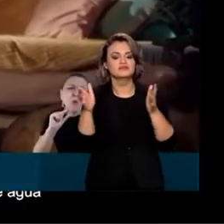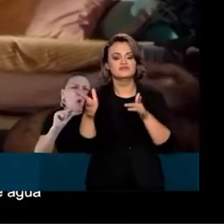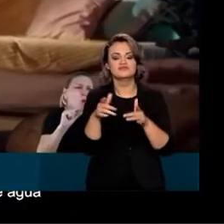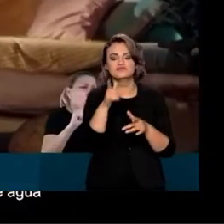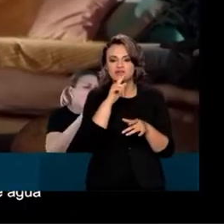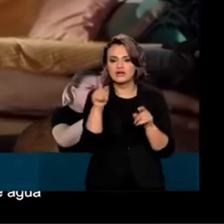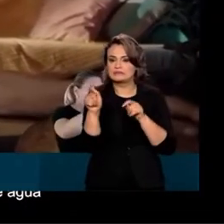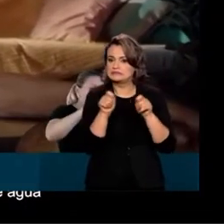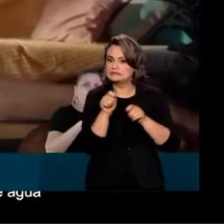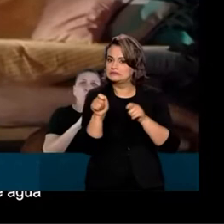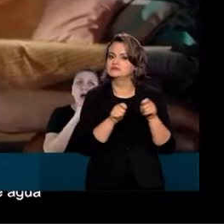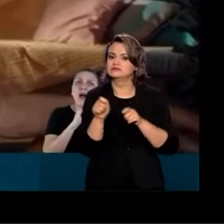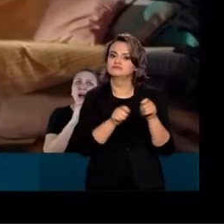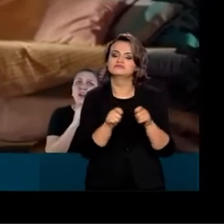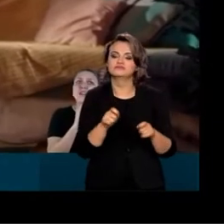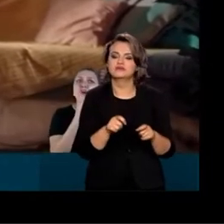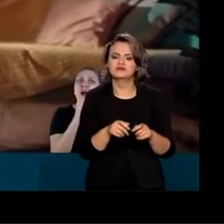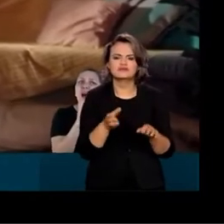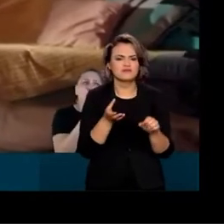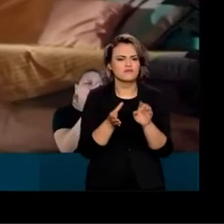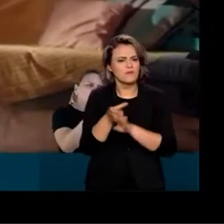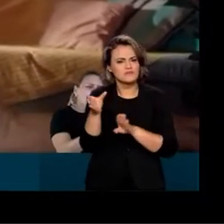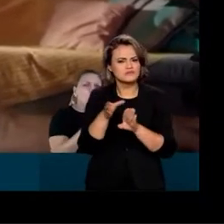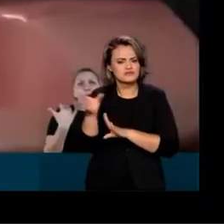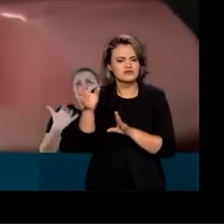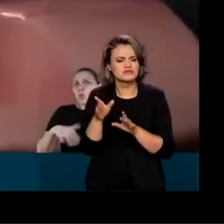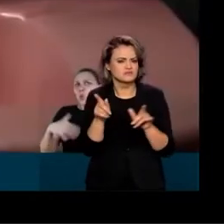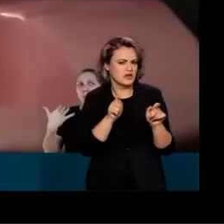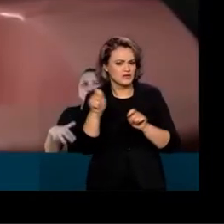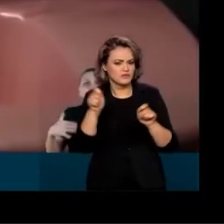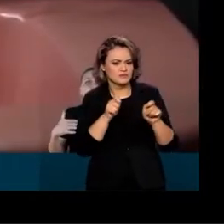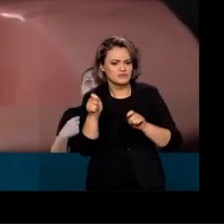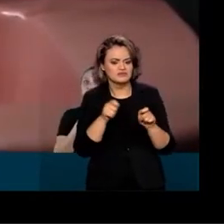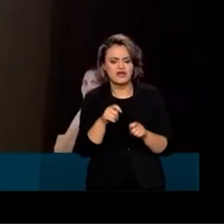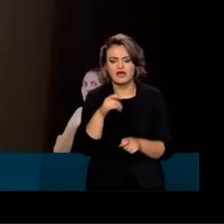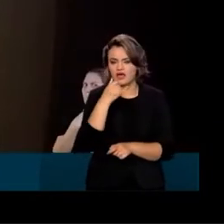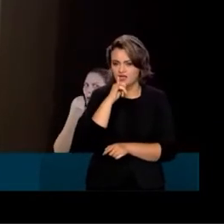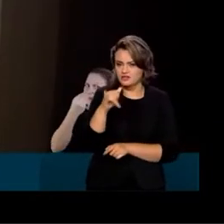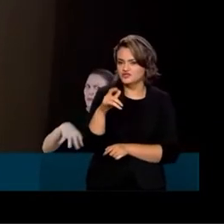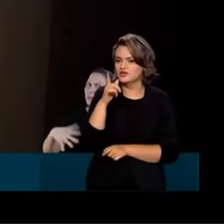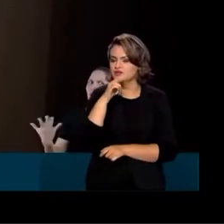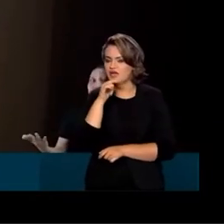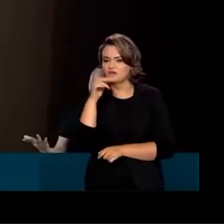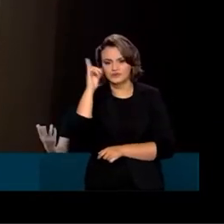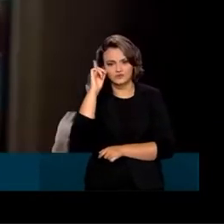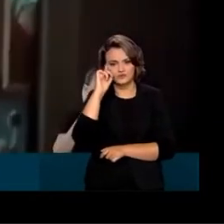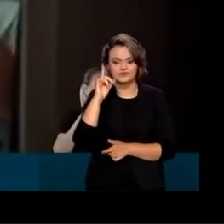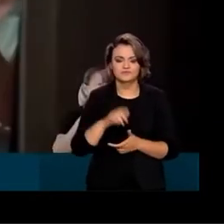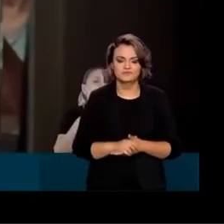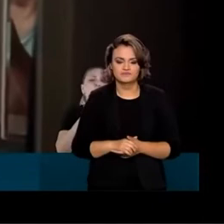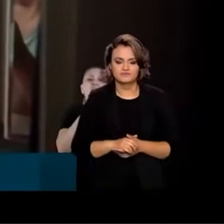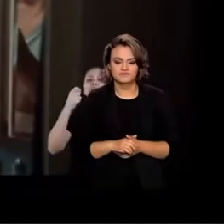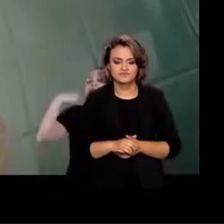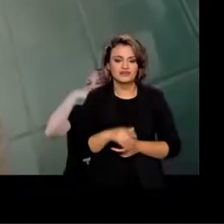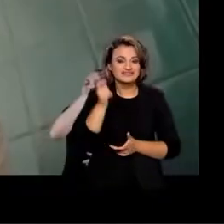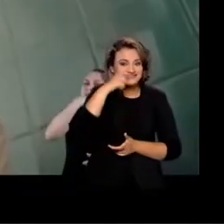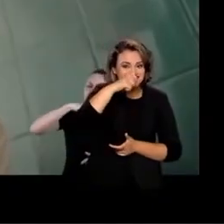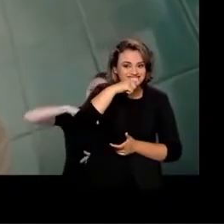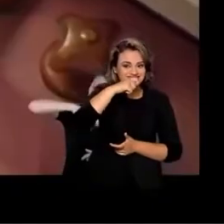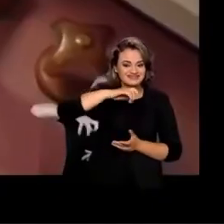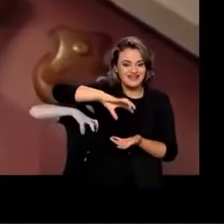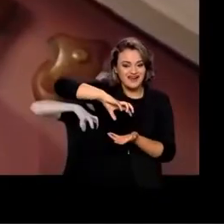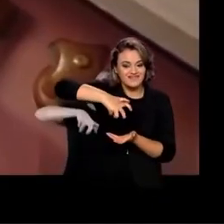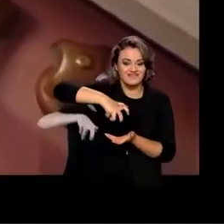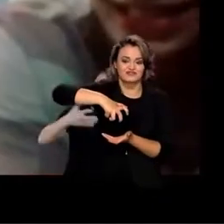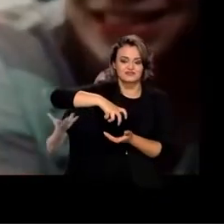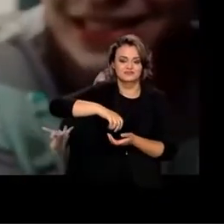o consumo consciente. São dicas para economizar água e energia elétrica no dia a dia. Tá escovando os dentes?